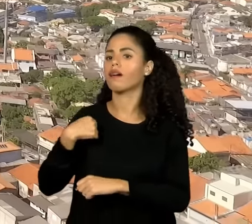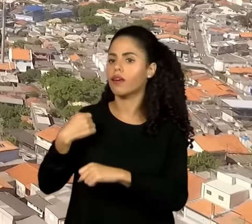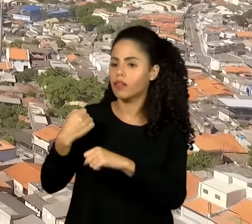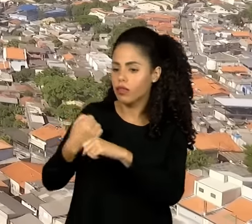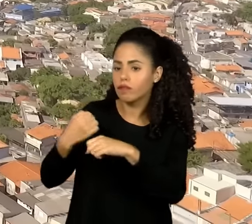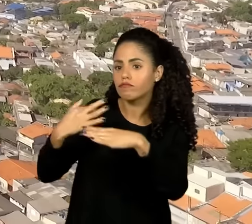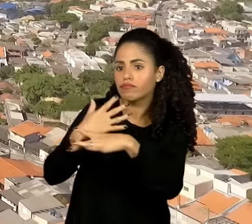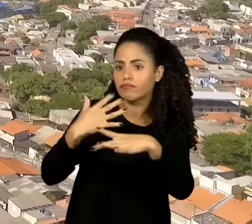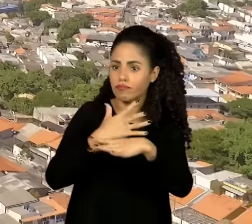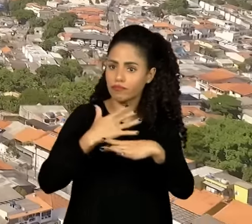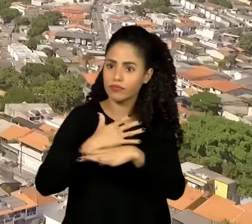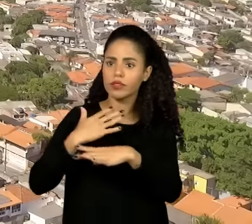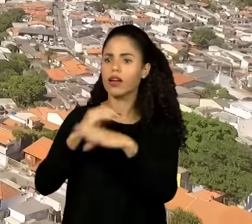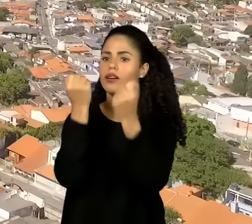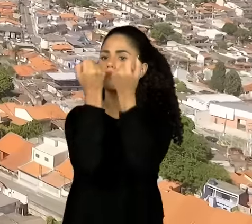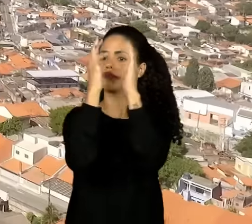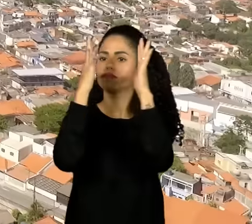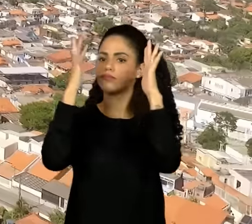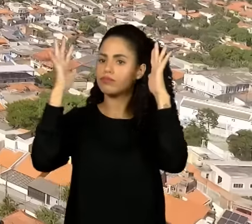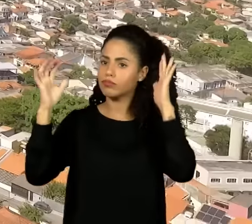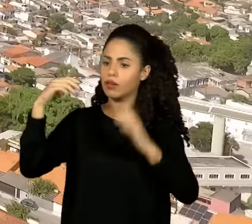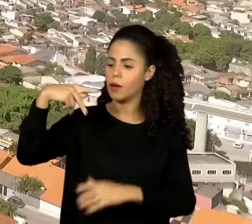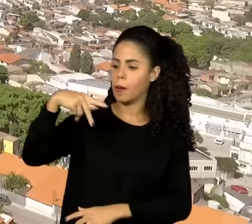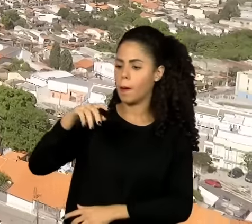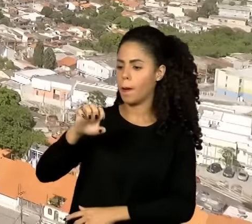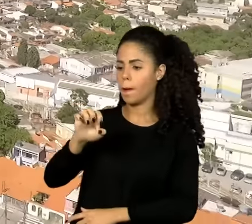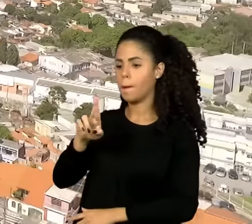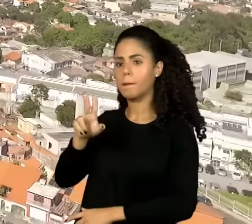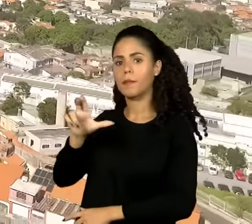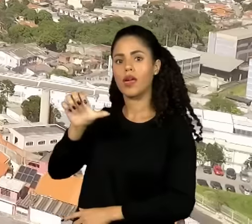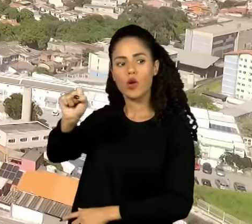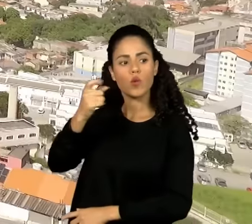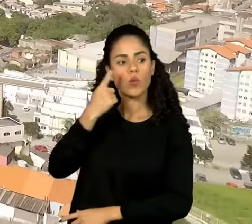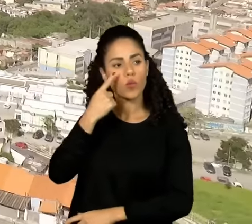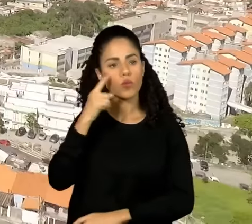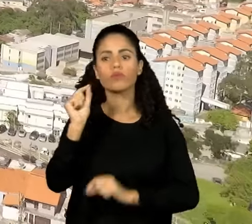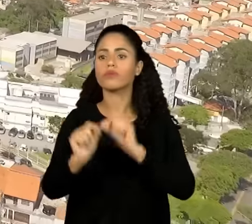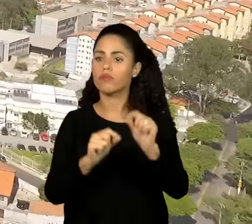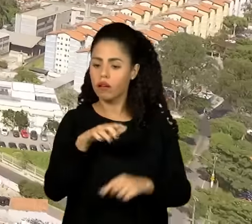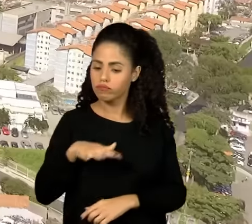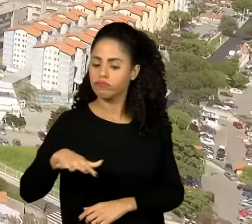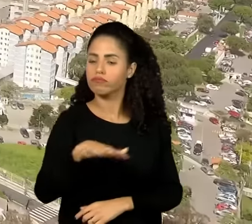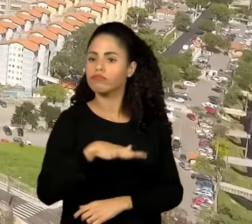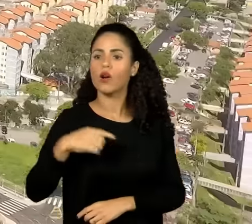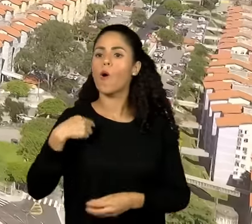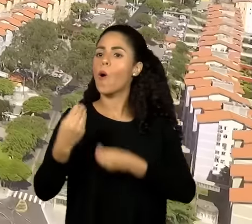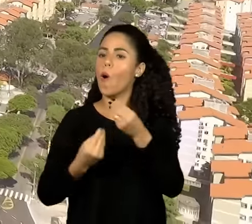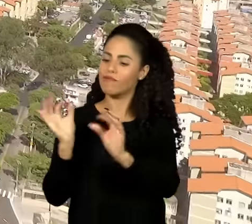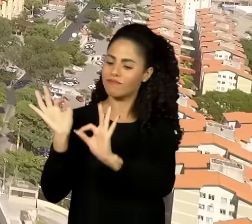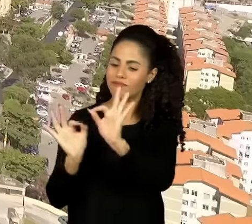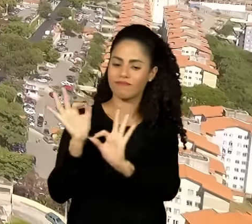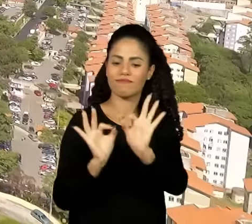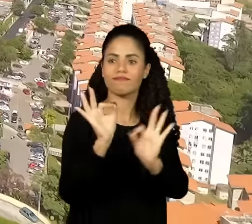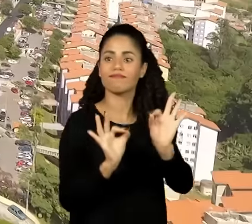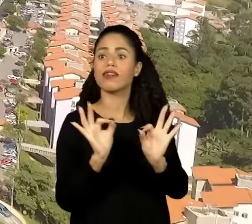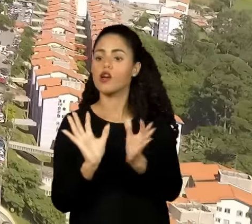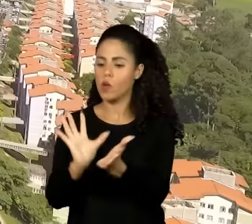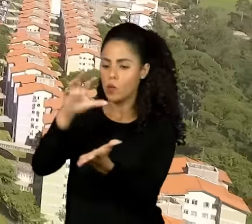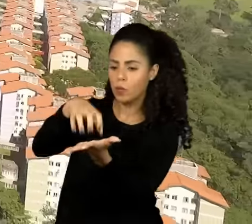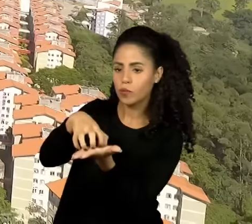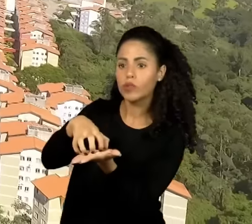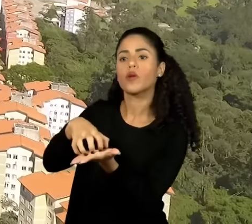de Interesse da Cultura e da Paisagem, Peru, Jaraguai, Anguera, que foi composto através de uma universidade